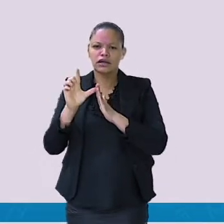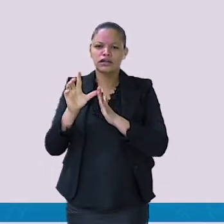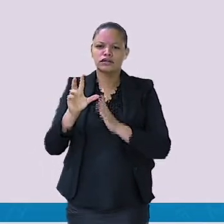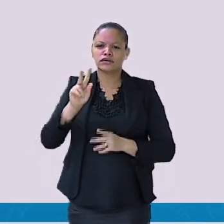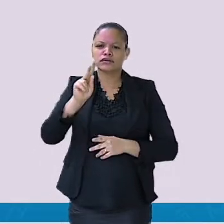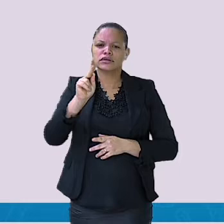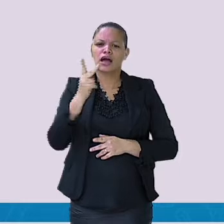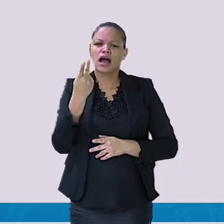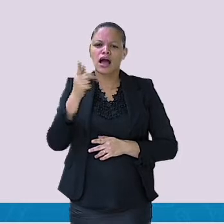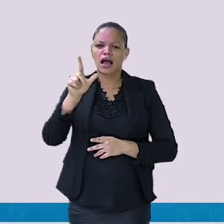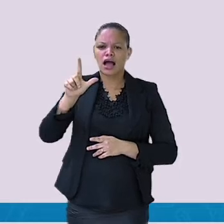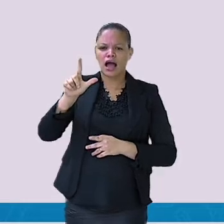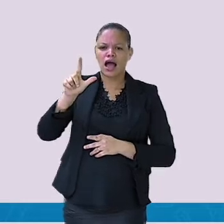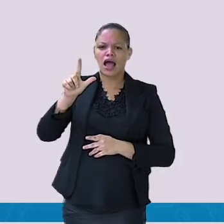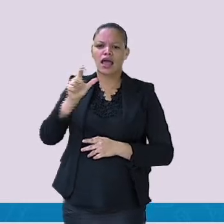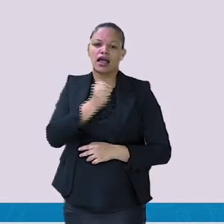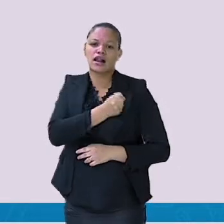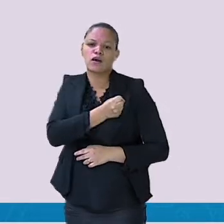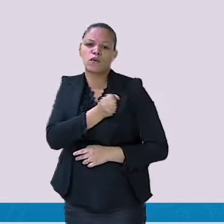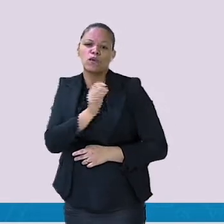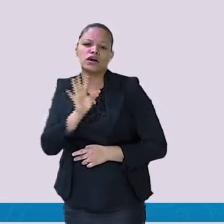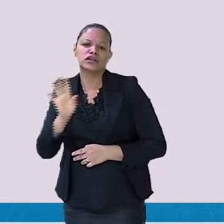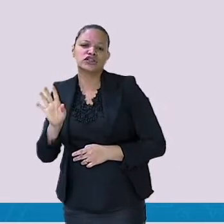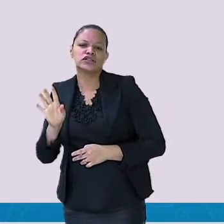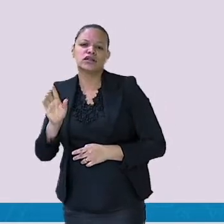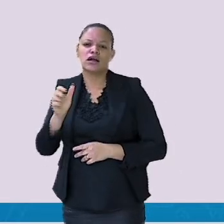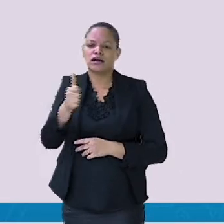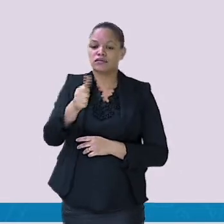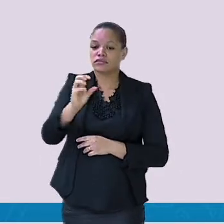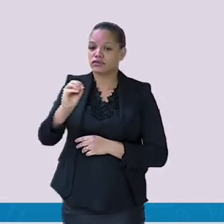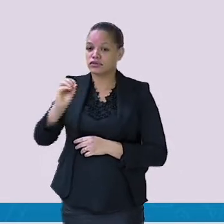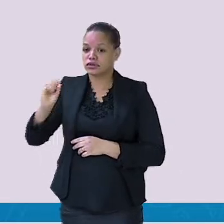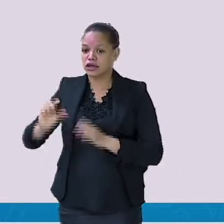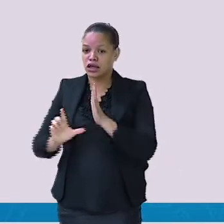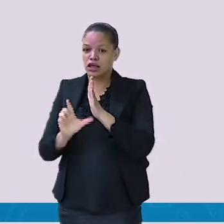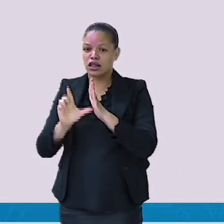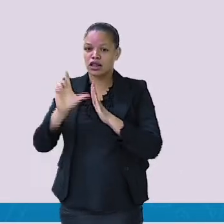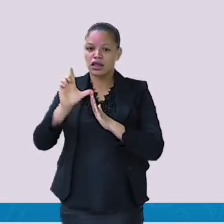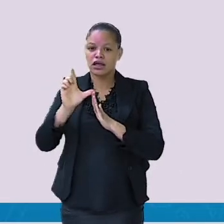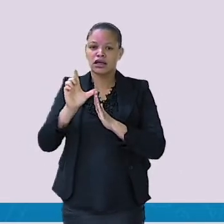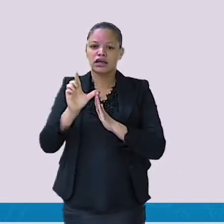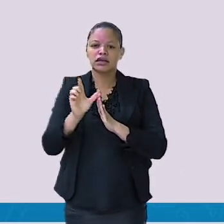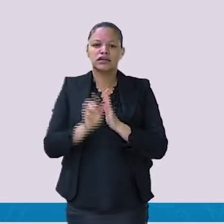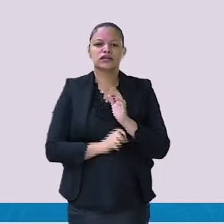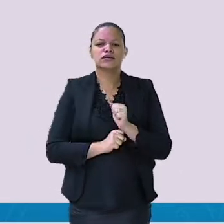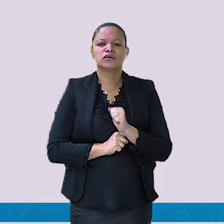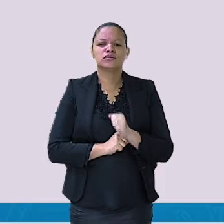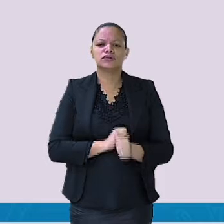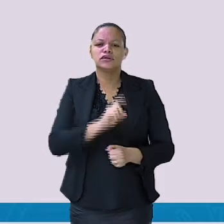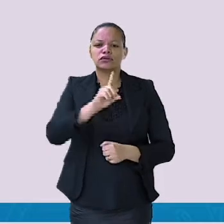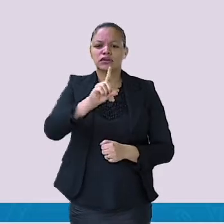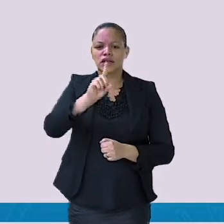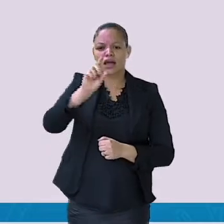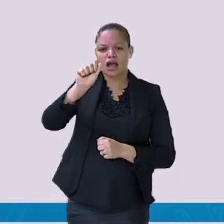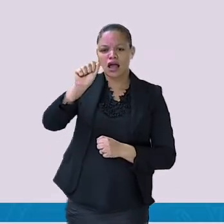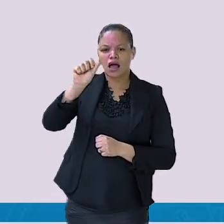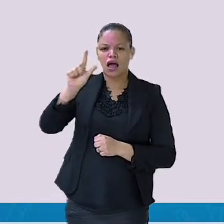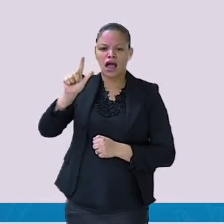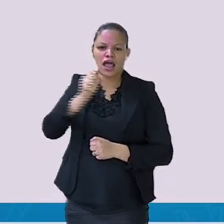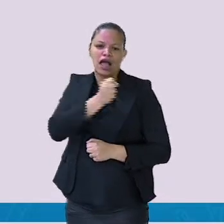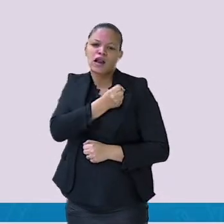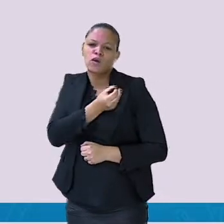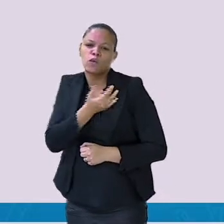litro são 10. E agora nós passamos para a unidade fundamental que nós falamos lá no início, que